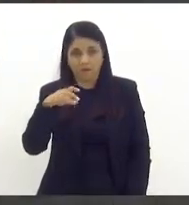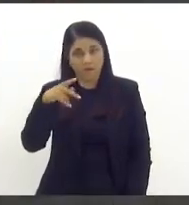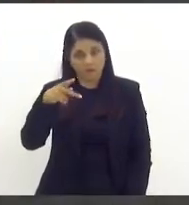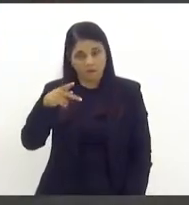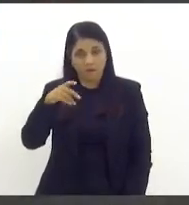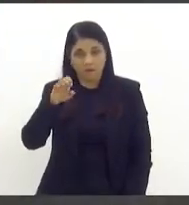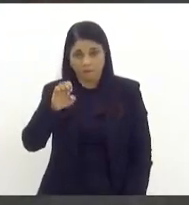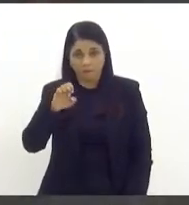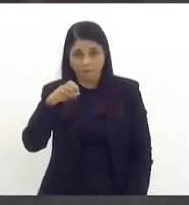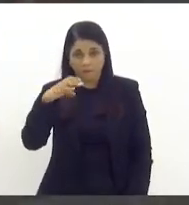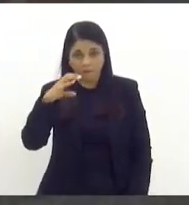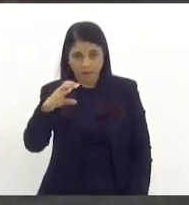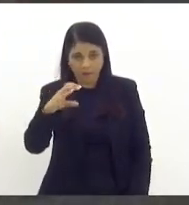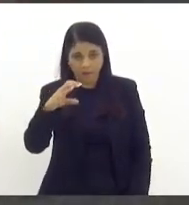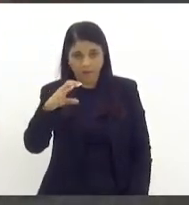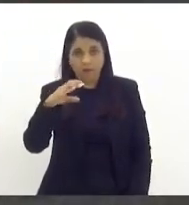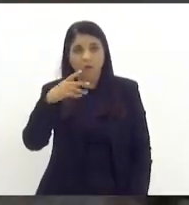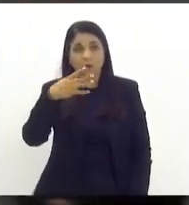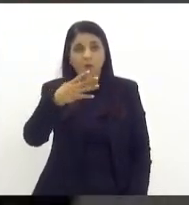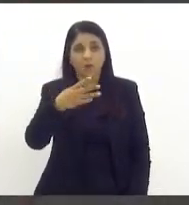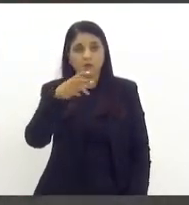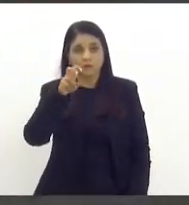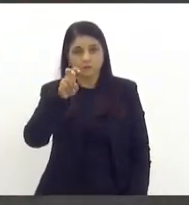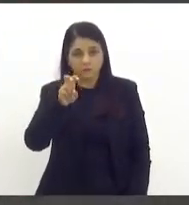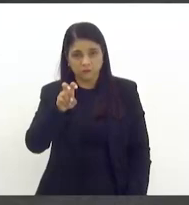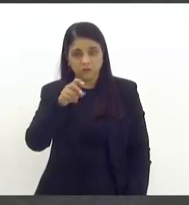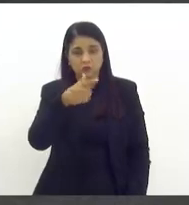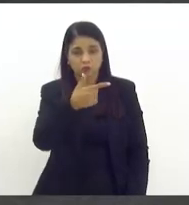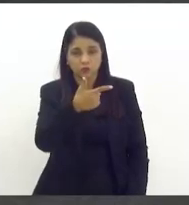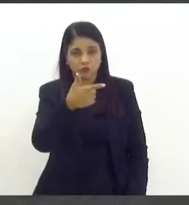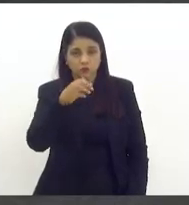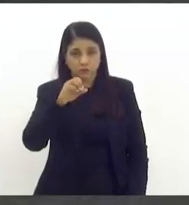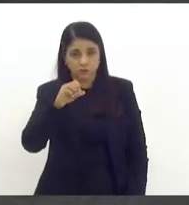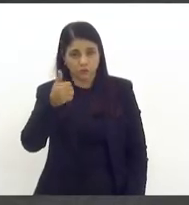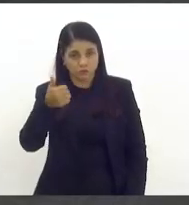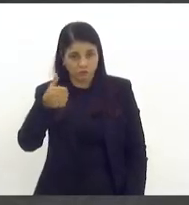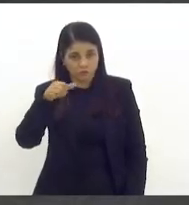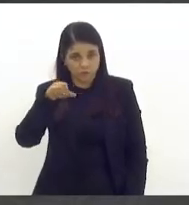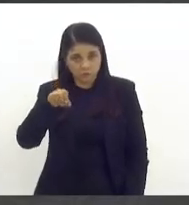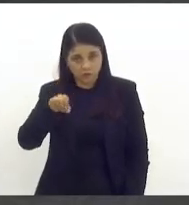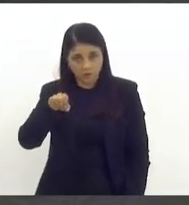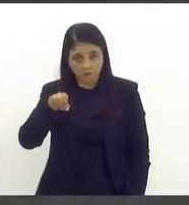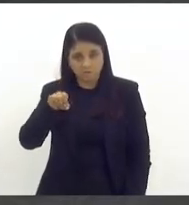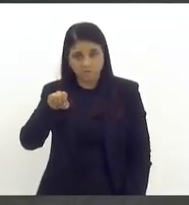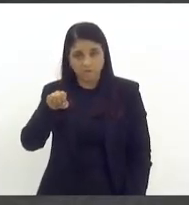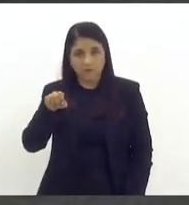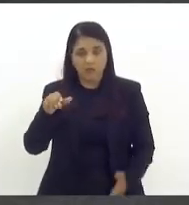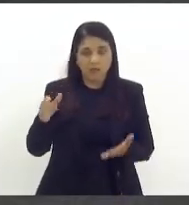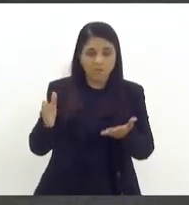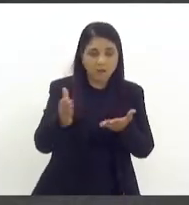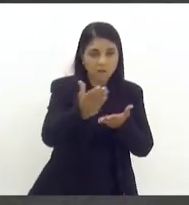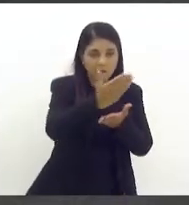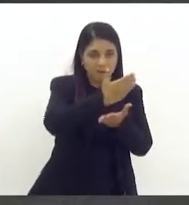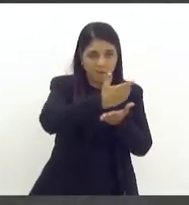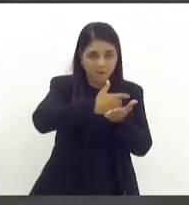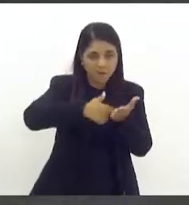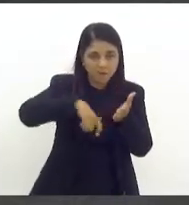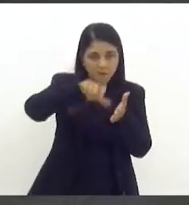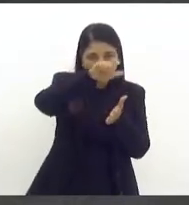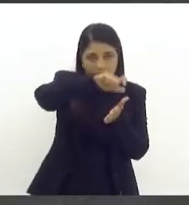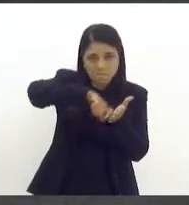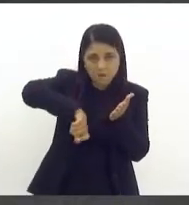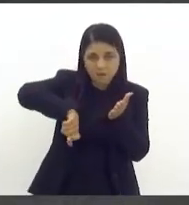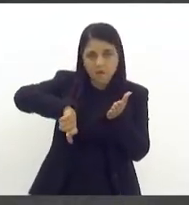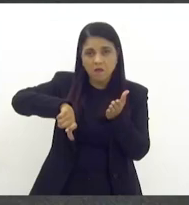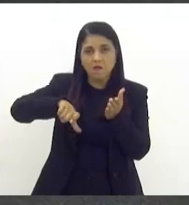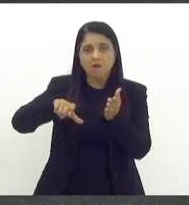PEC 45 de 2019 e esta PEC